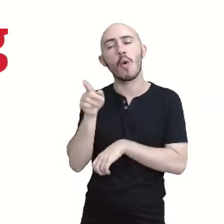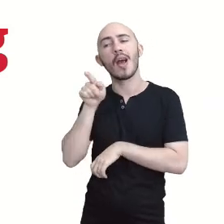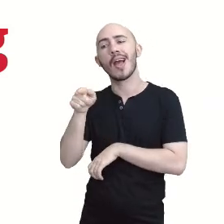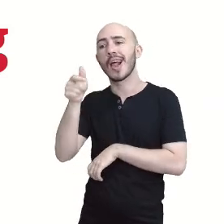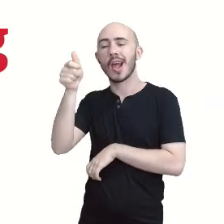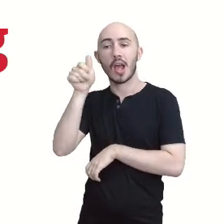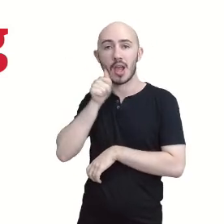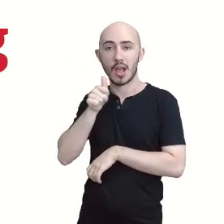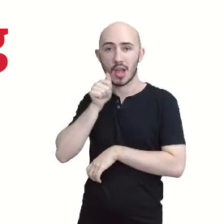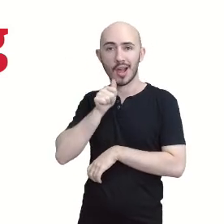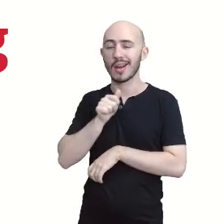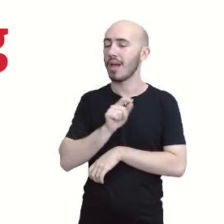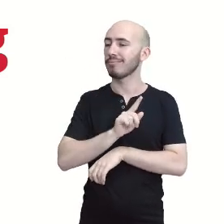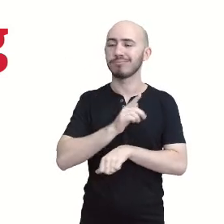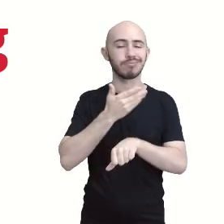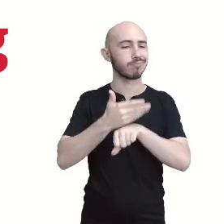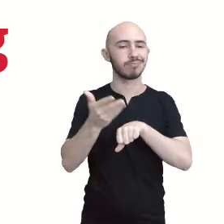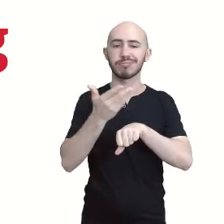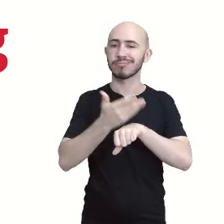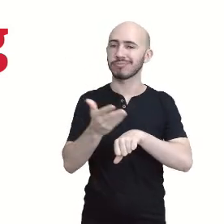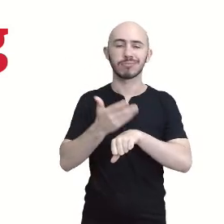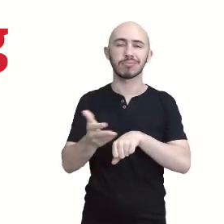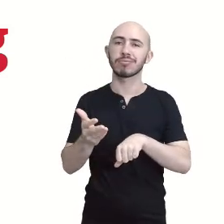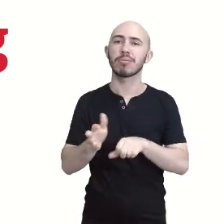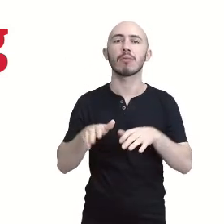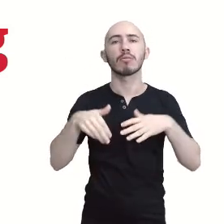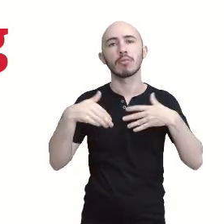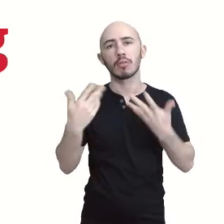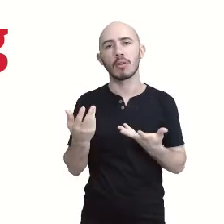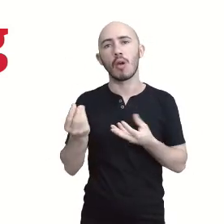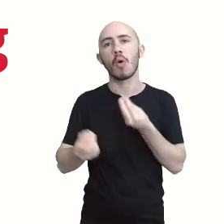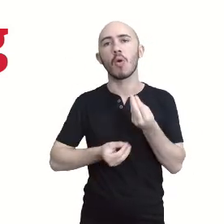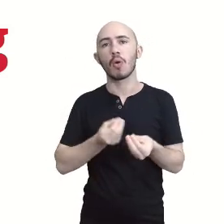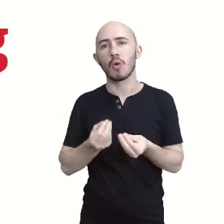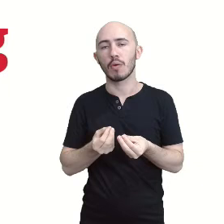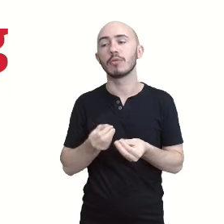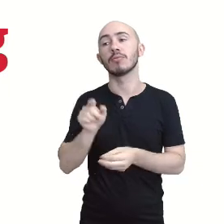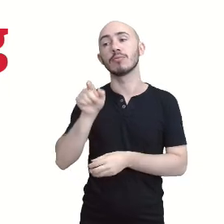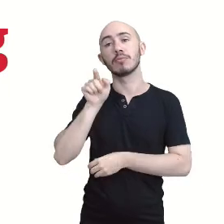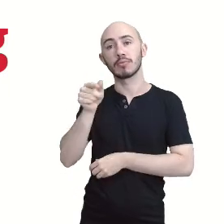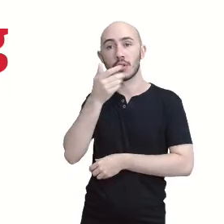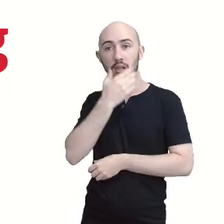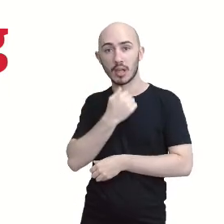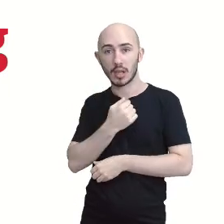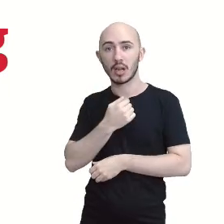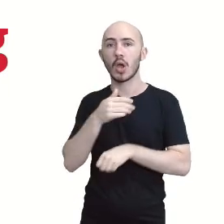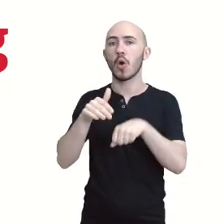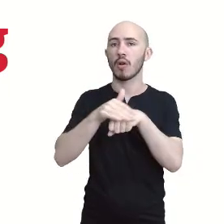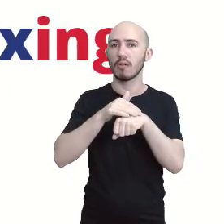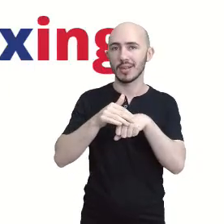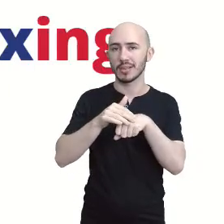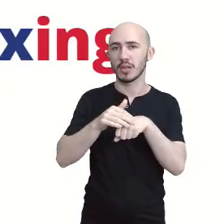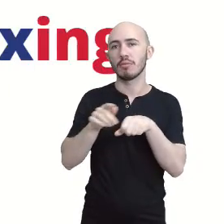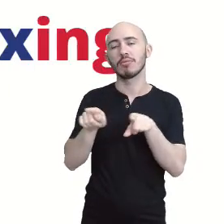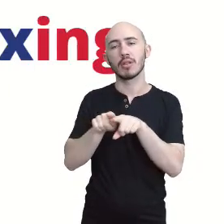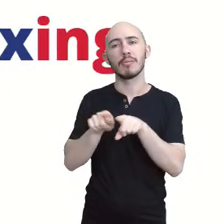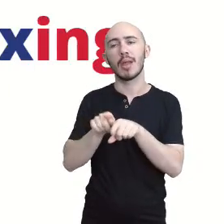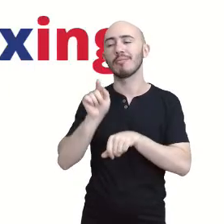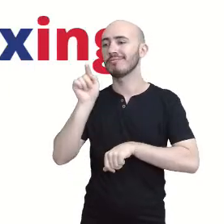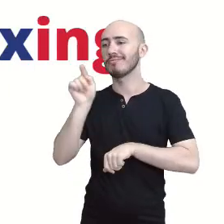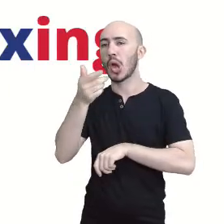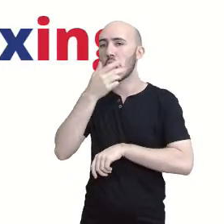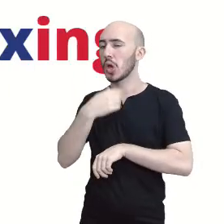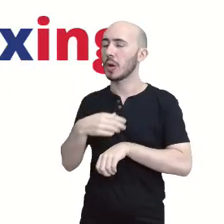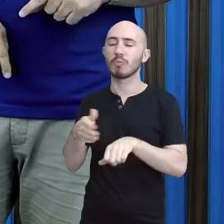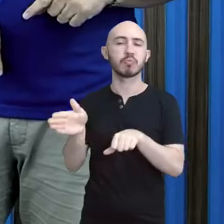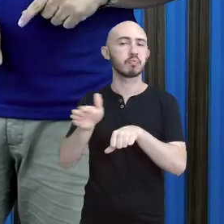ok? He is talking, he's not talking. Ele está conversando, ele não está conversando. They are